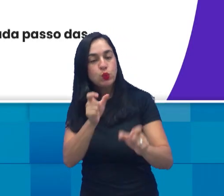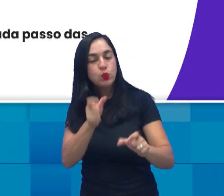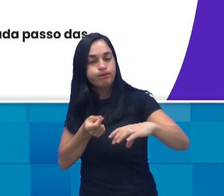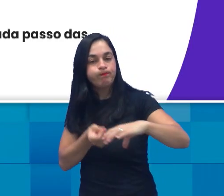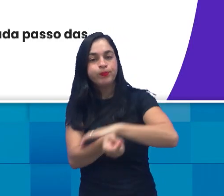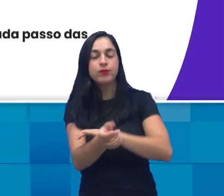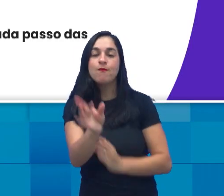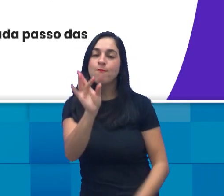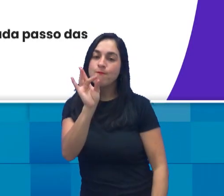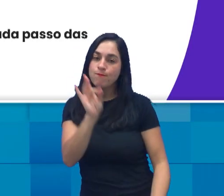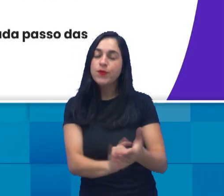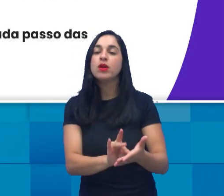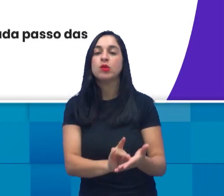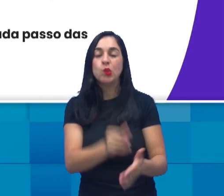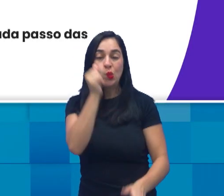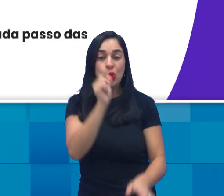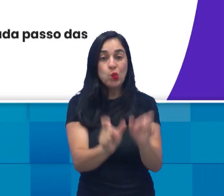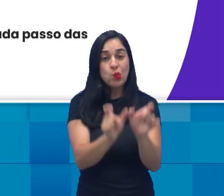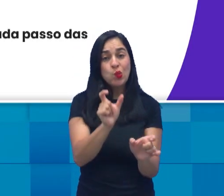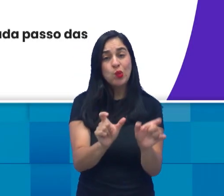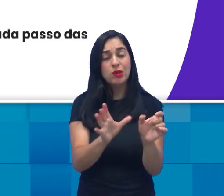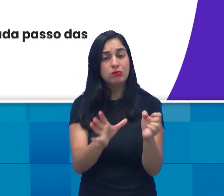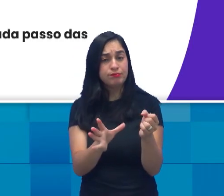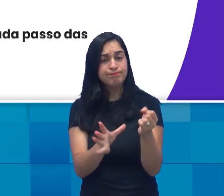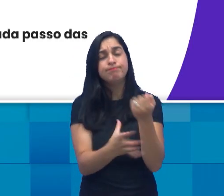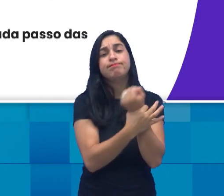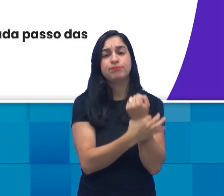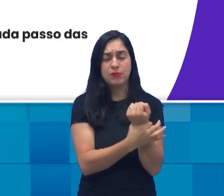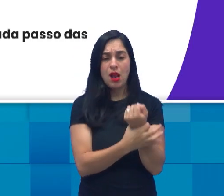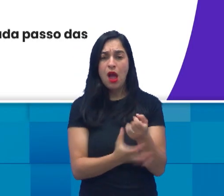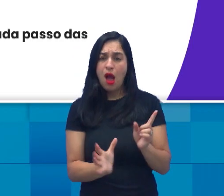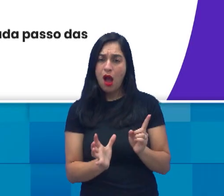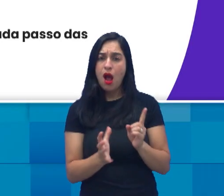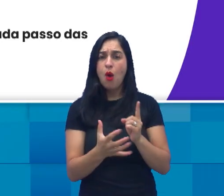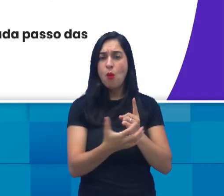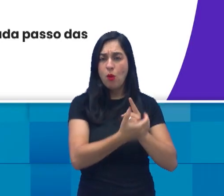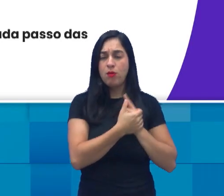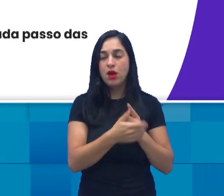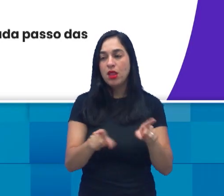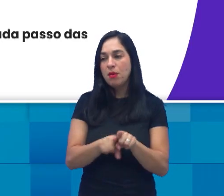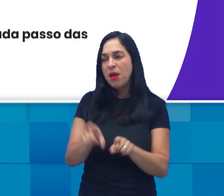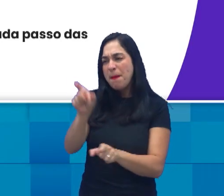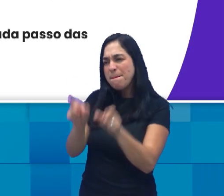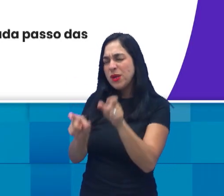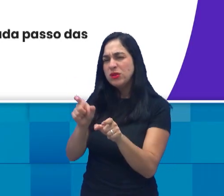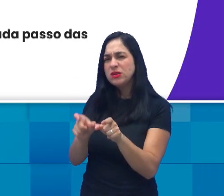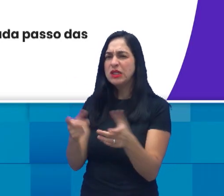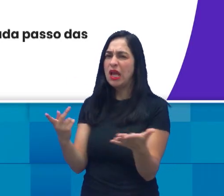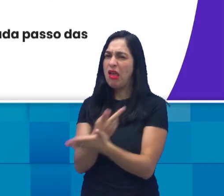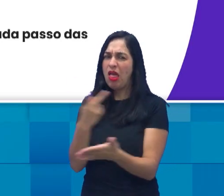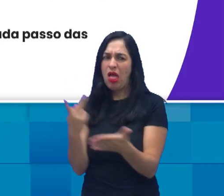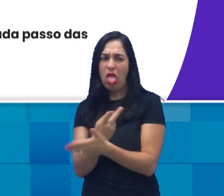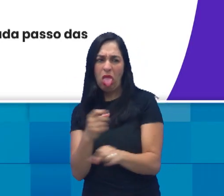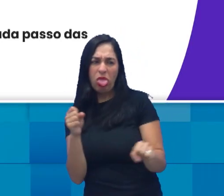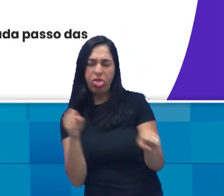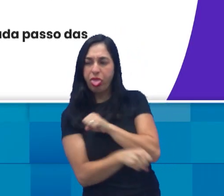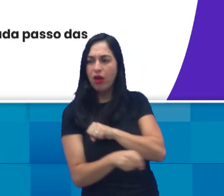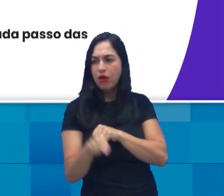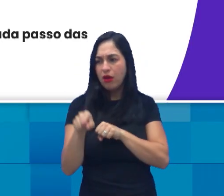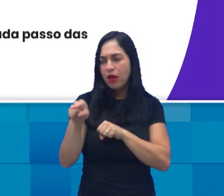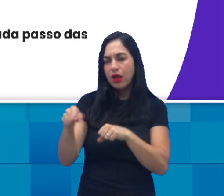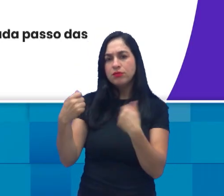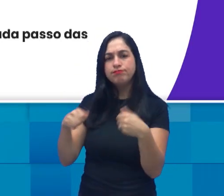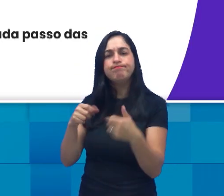mulheres, acolhimento digno e punição severa para os agressores, que ocupem